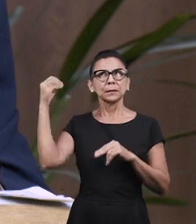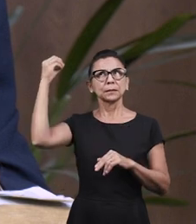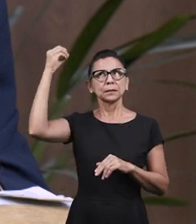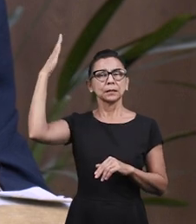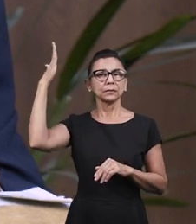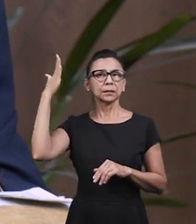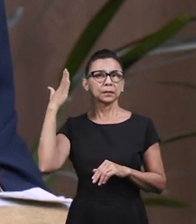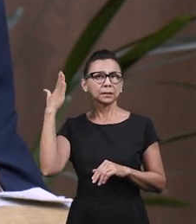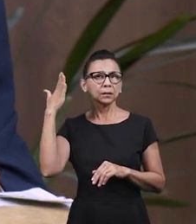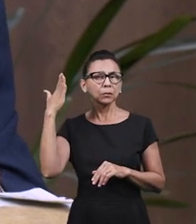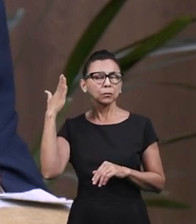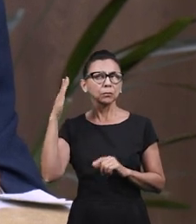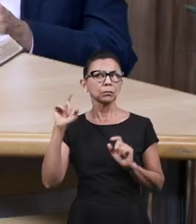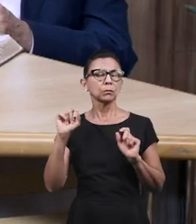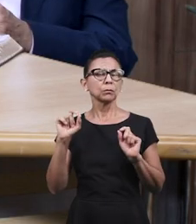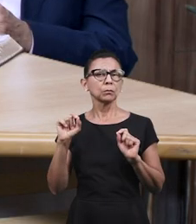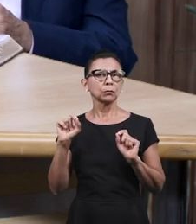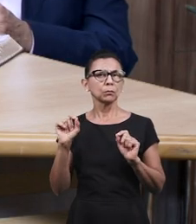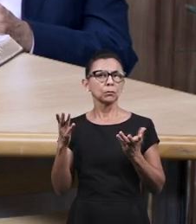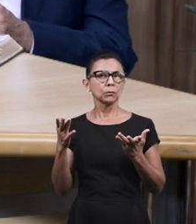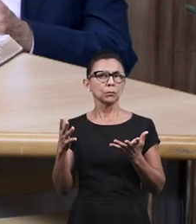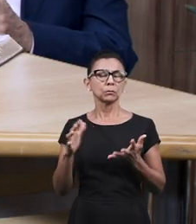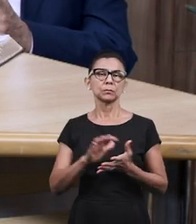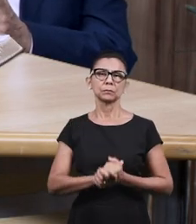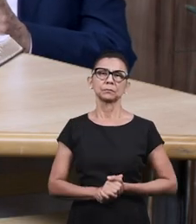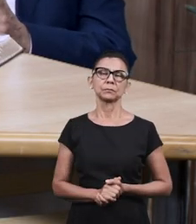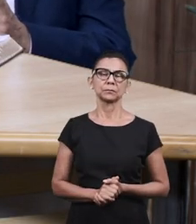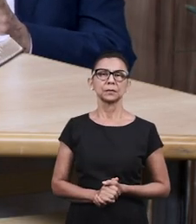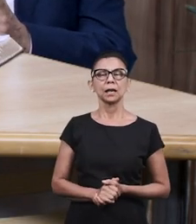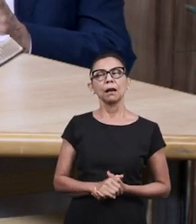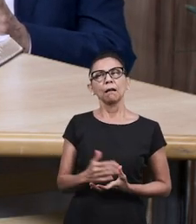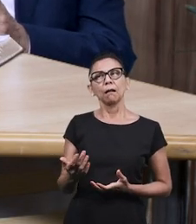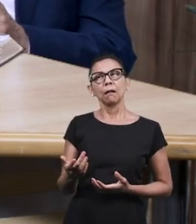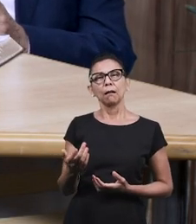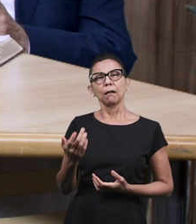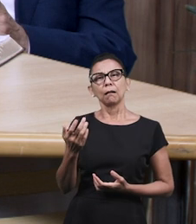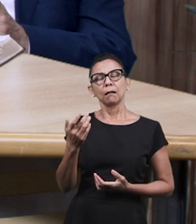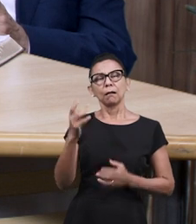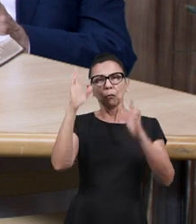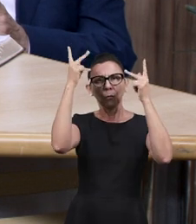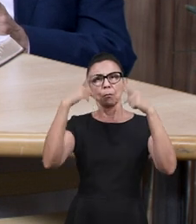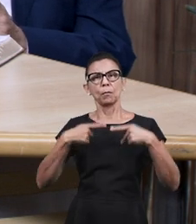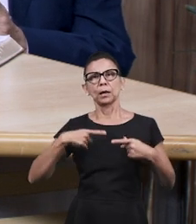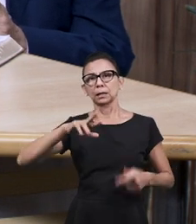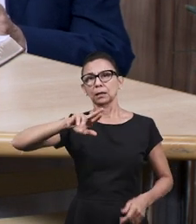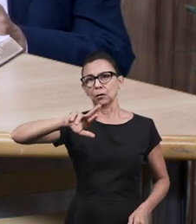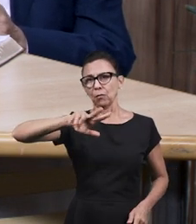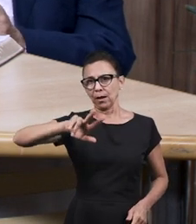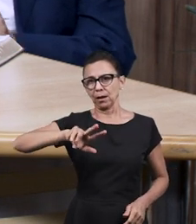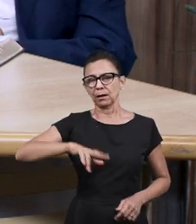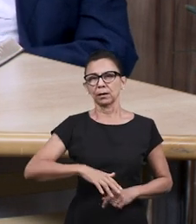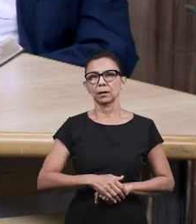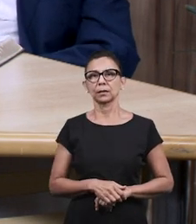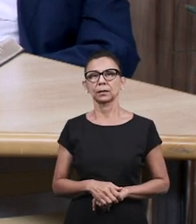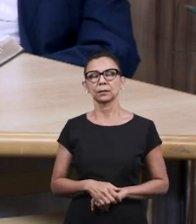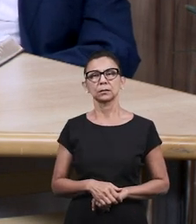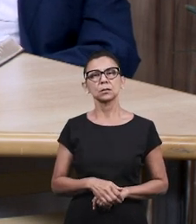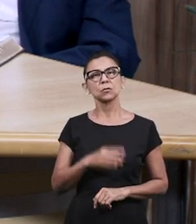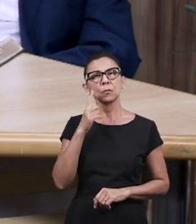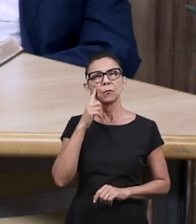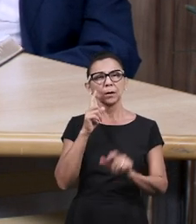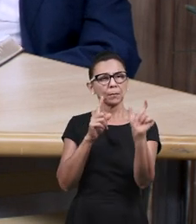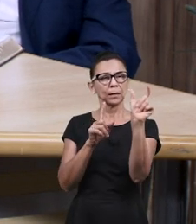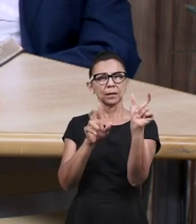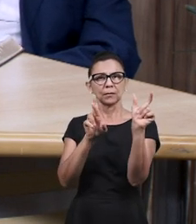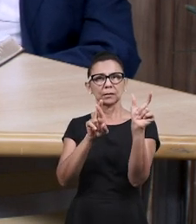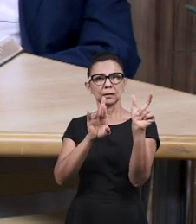revelação dom, mas pela revelação no sentido global. É algo, se nós formos para a raiz